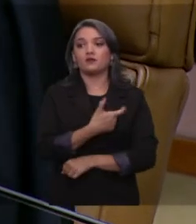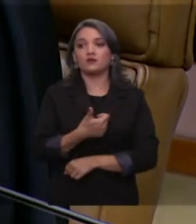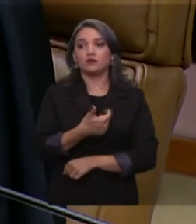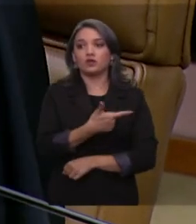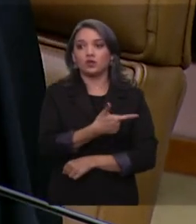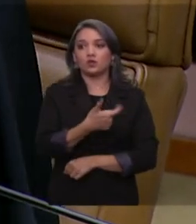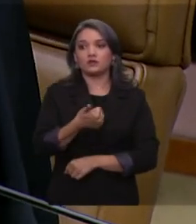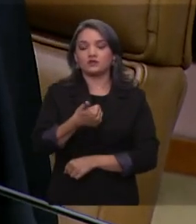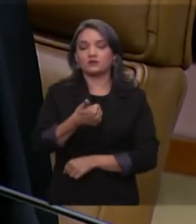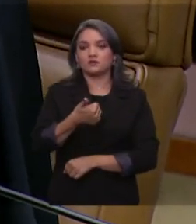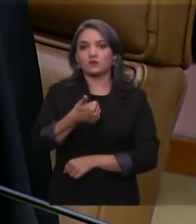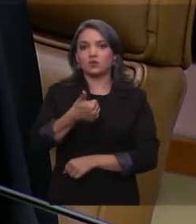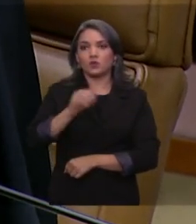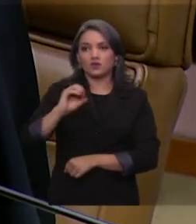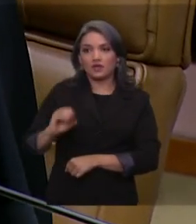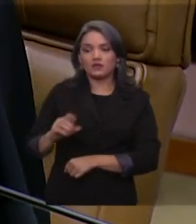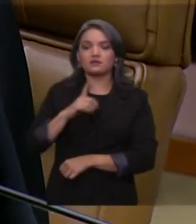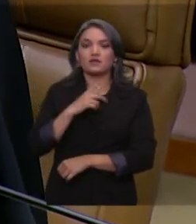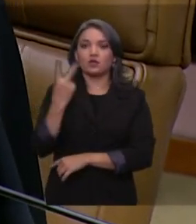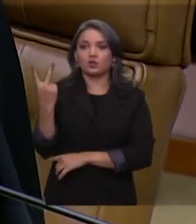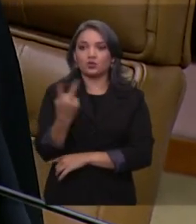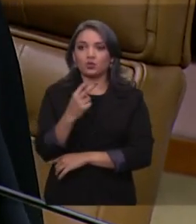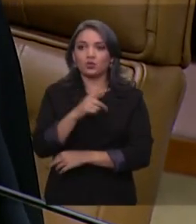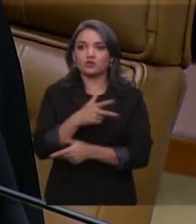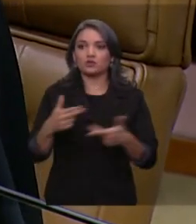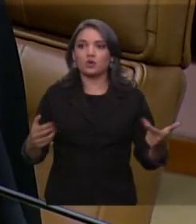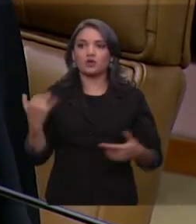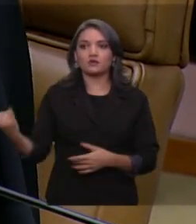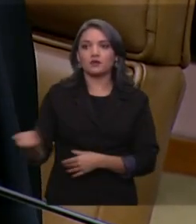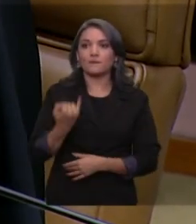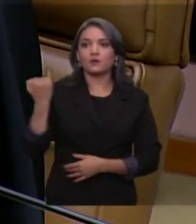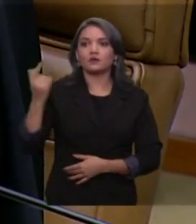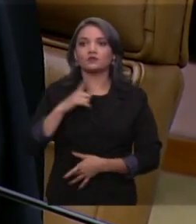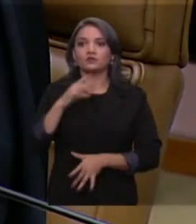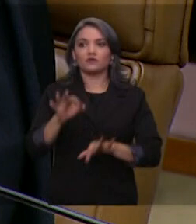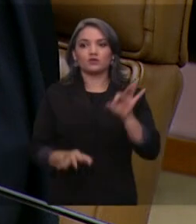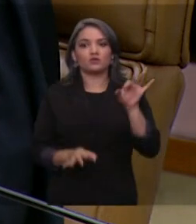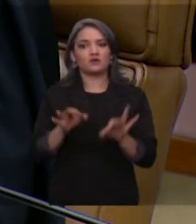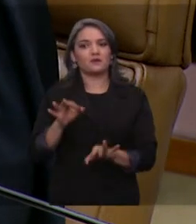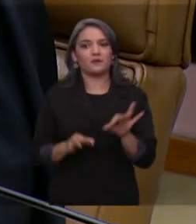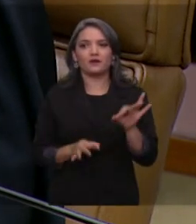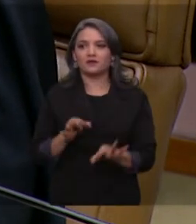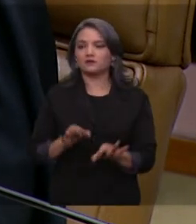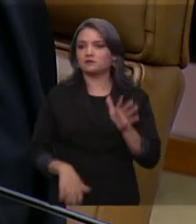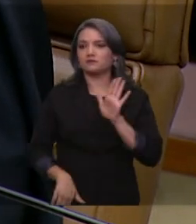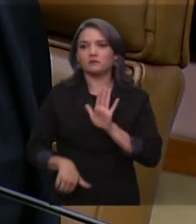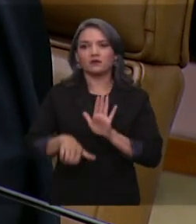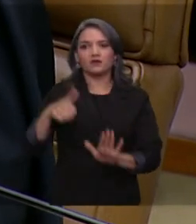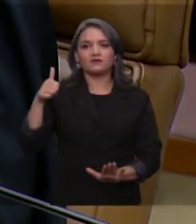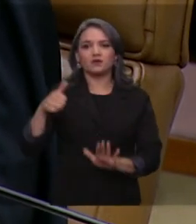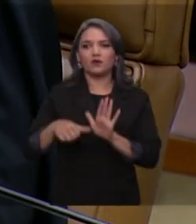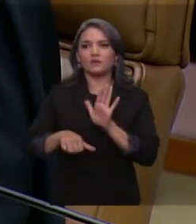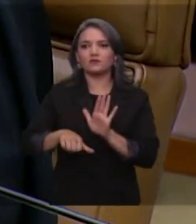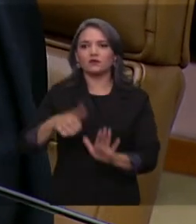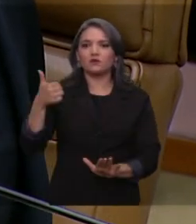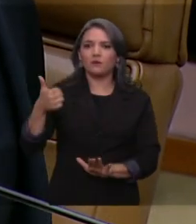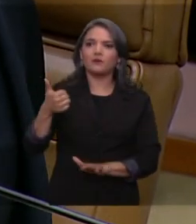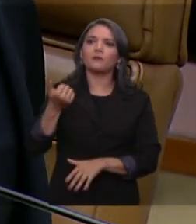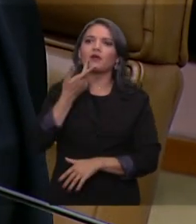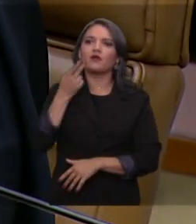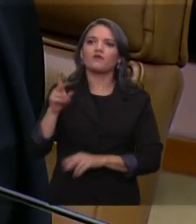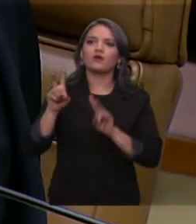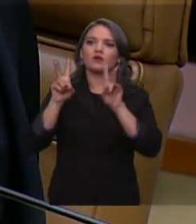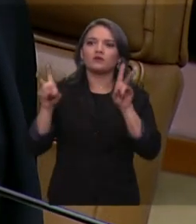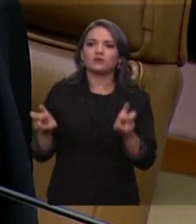são duas as questões importantes aqui trazidas a julgamento. A primeira diz respeito à manutenção ou